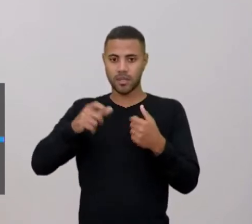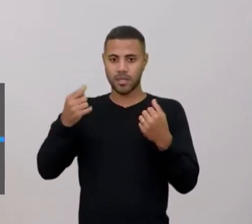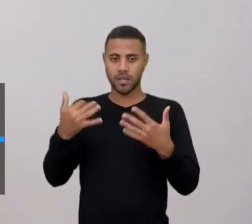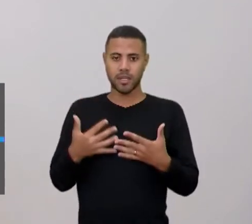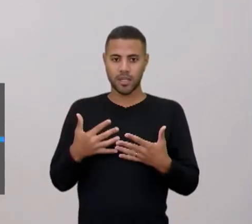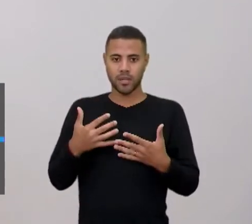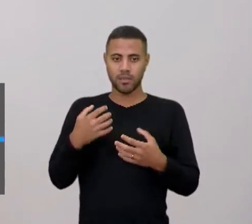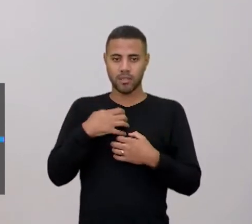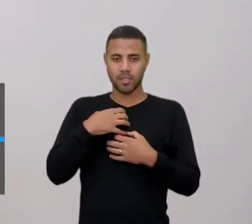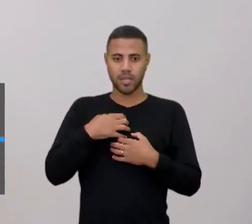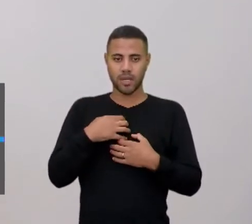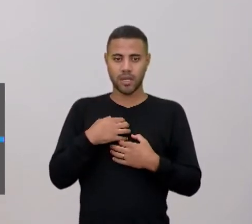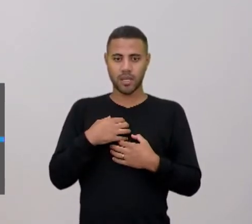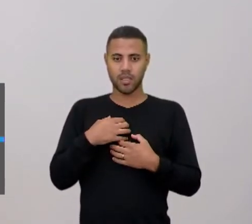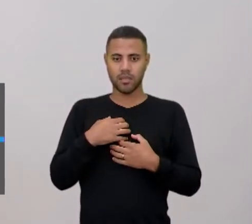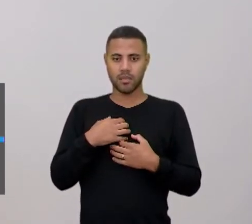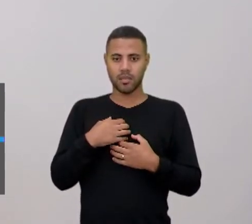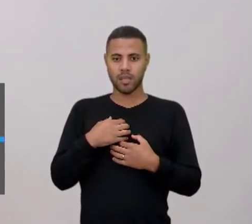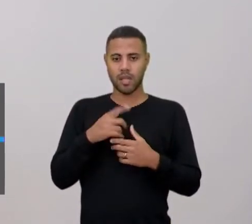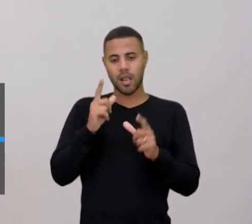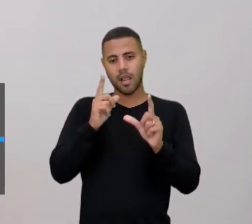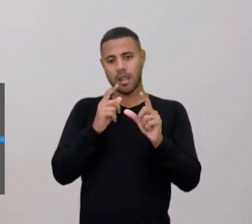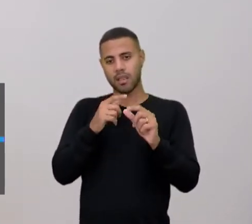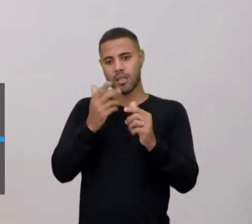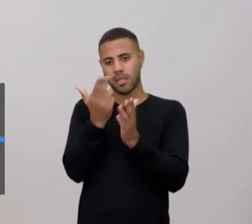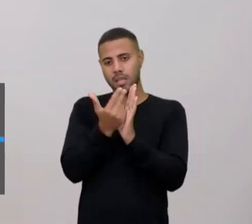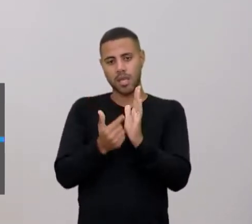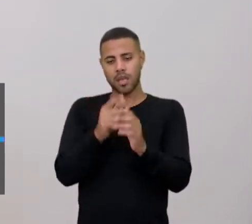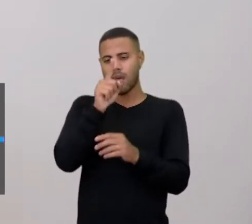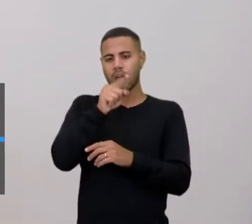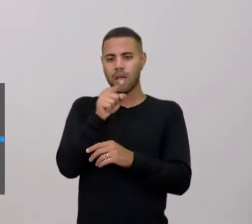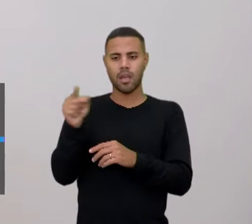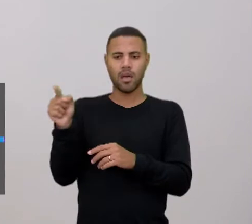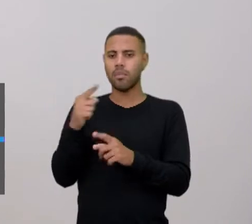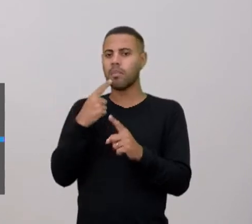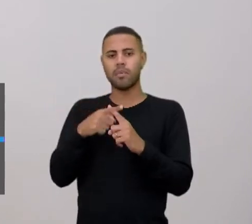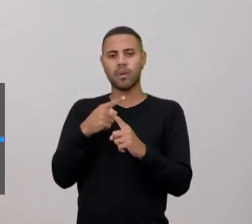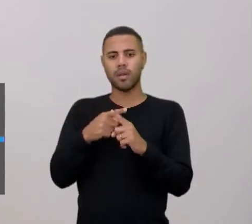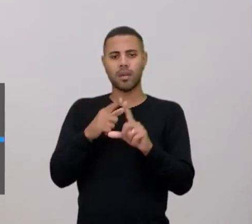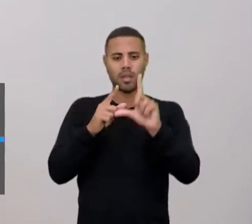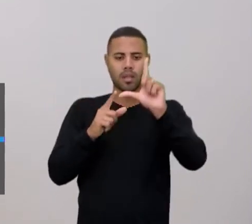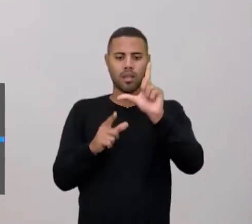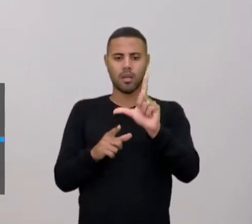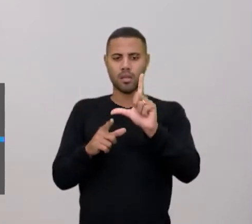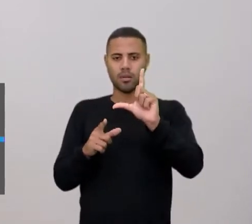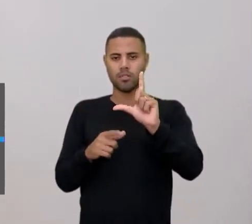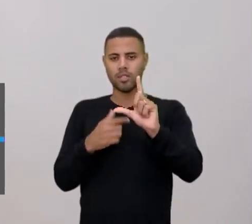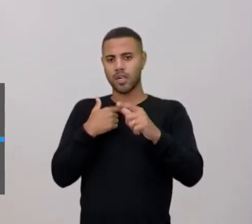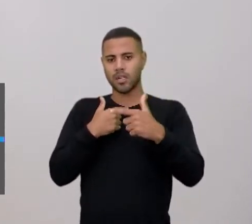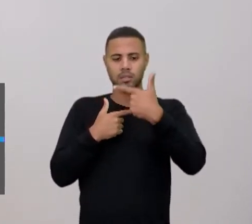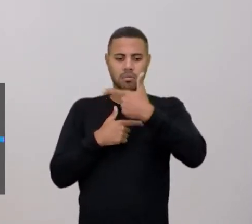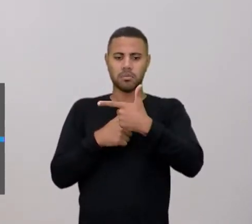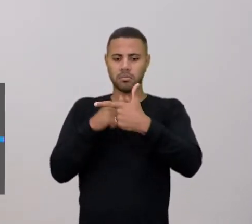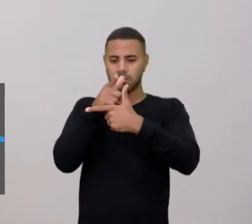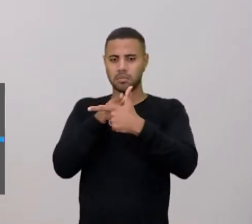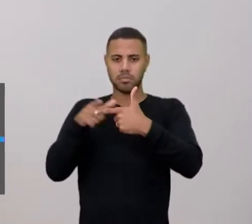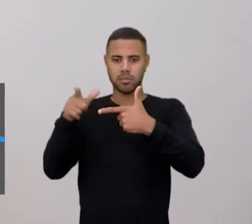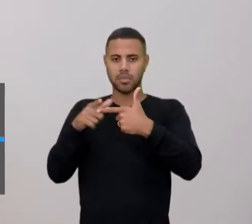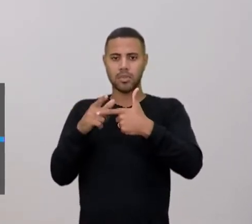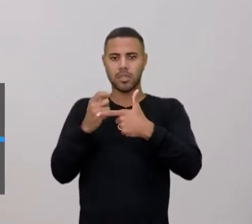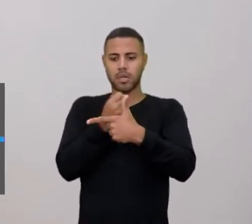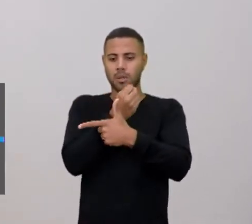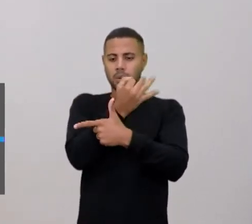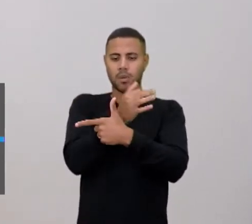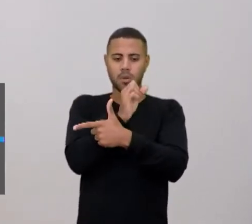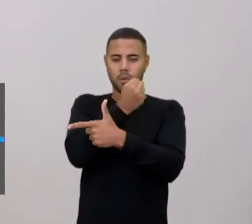Quando você divide com o número da chave e tudo, de onde surgiu aquilo, né? A gente hoje tem um padrãozinho que a gente fala, né? Quantas vezes